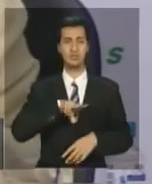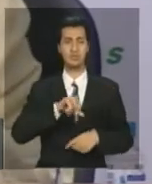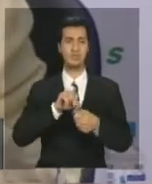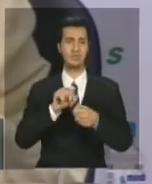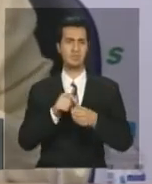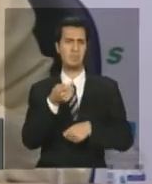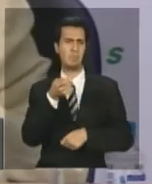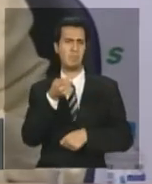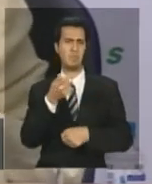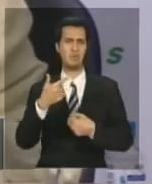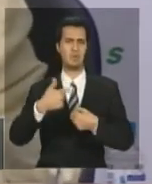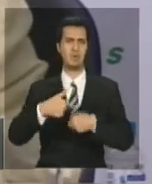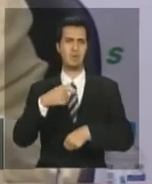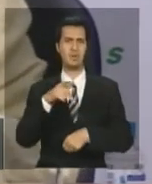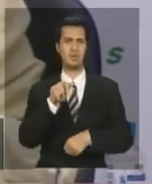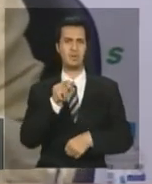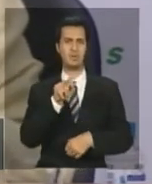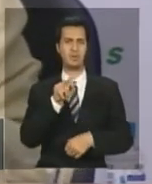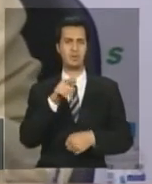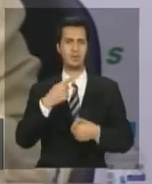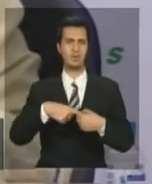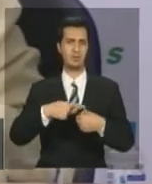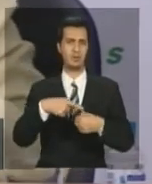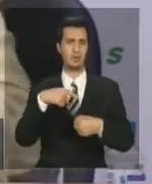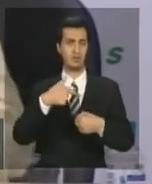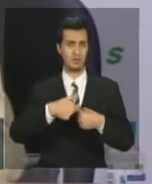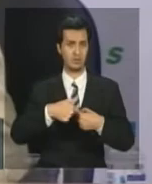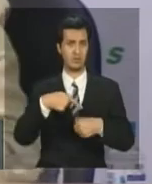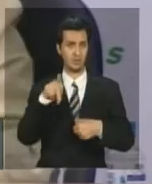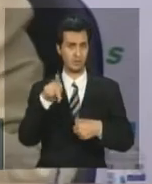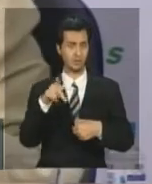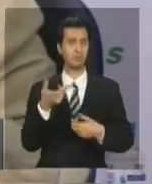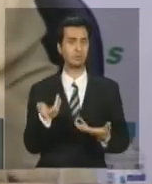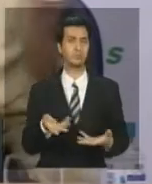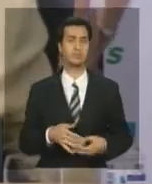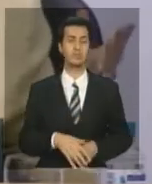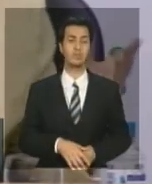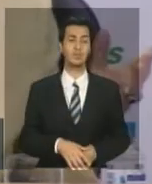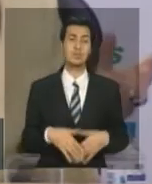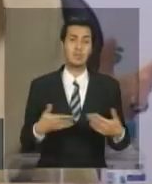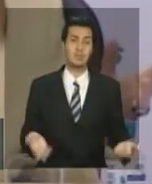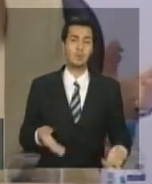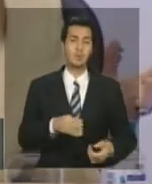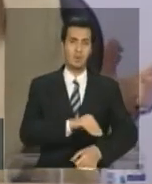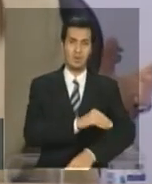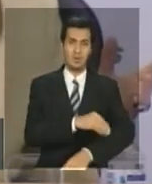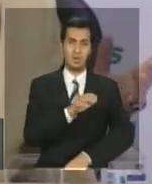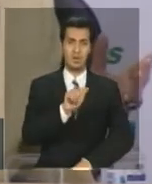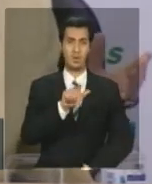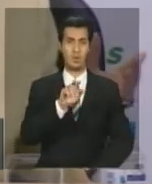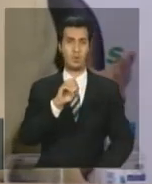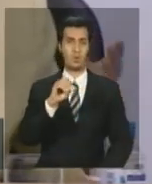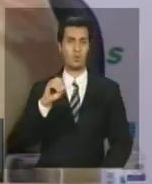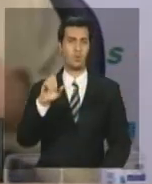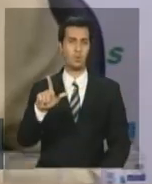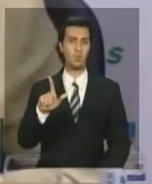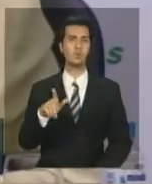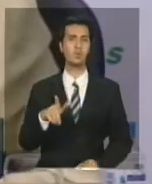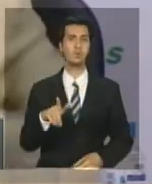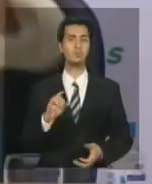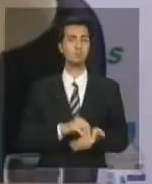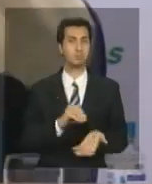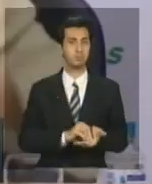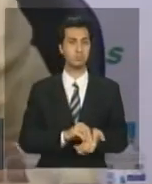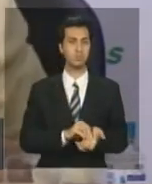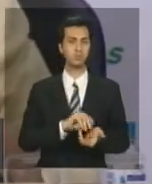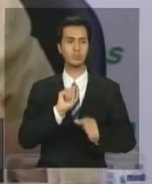gasolina. Então, se o álcool corre, eu não tenho álcool para gasolina, eu começo